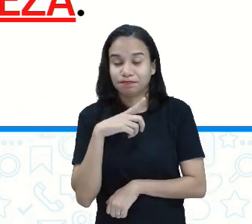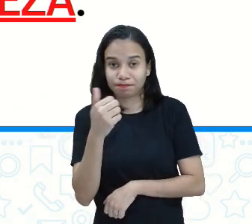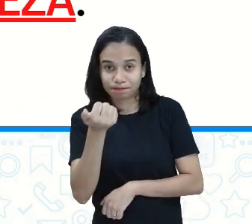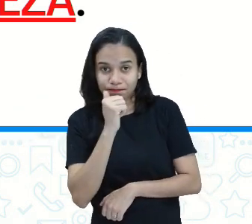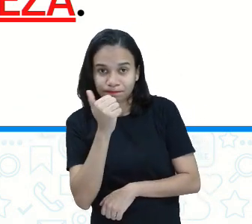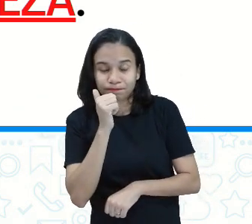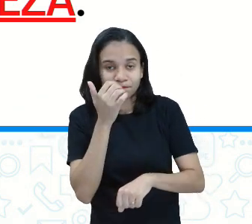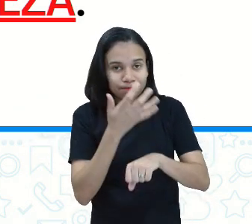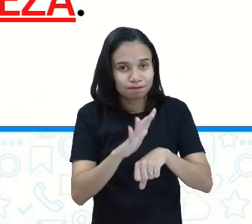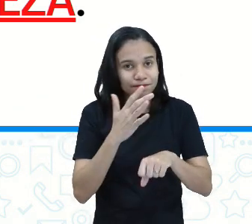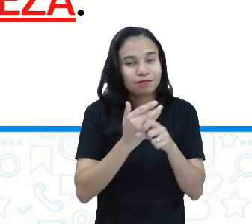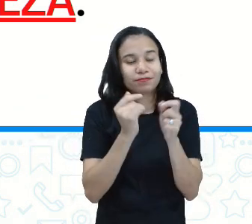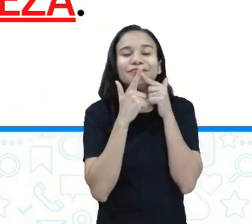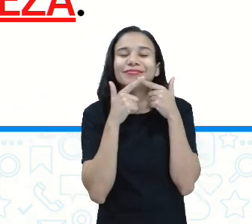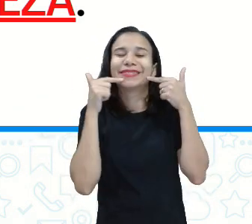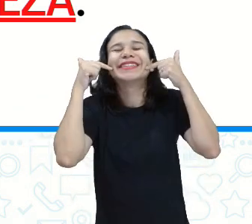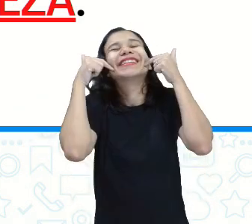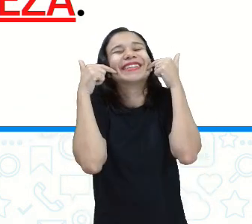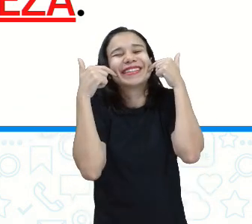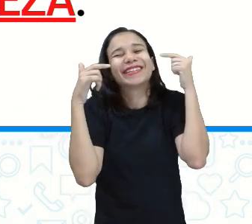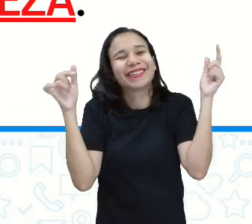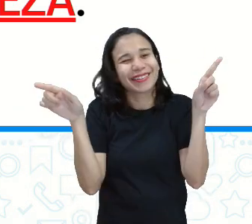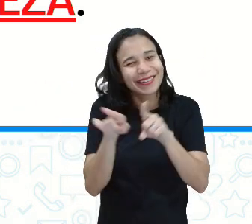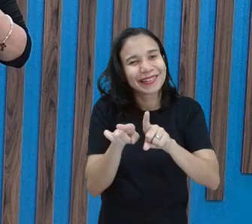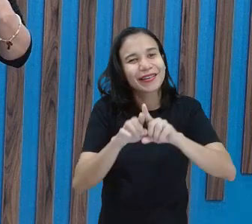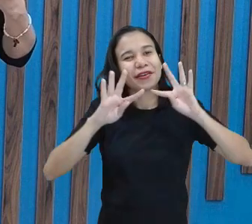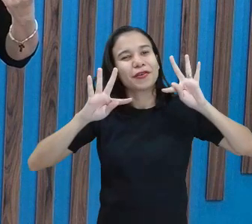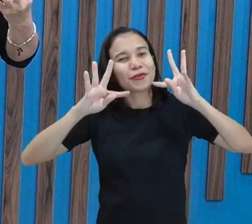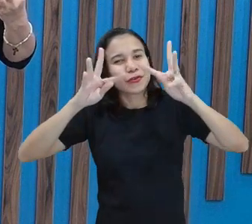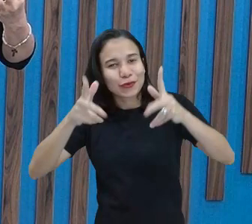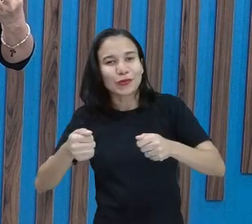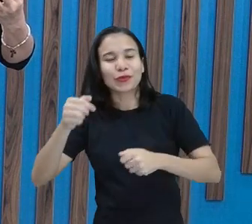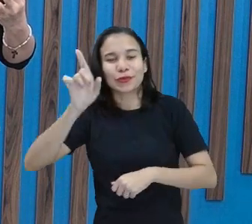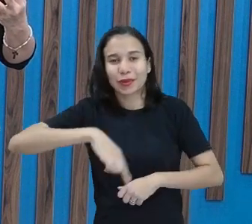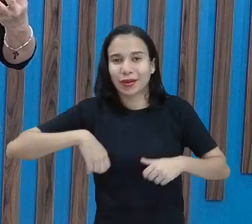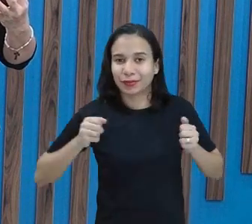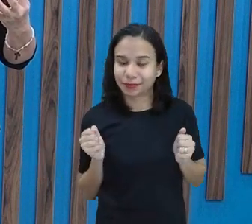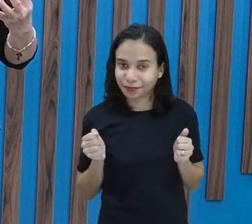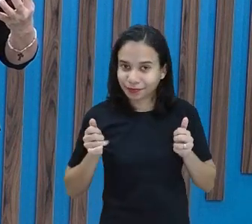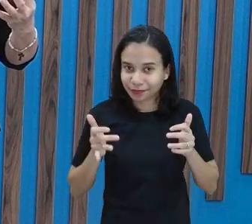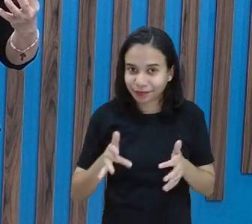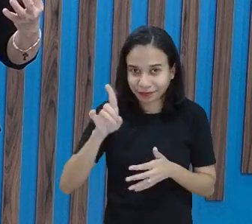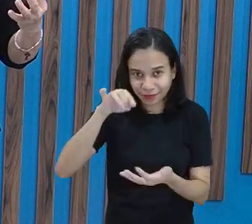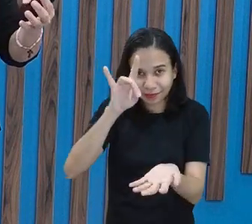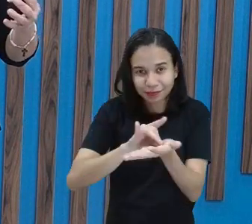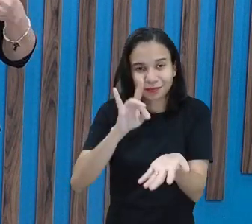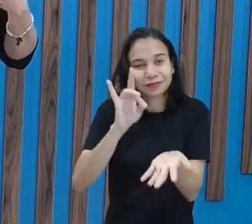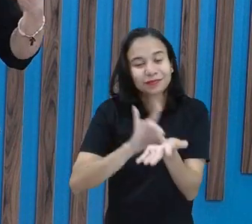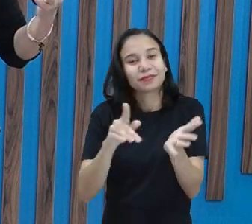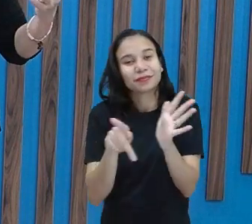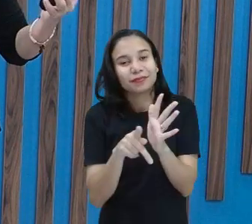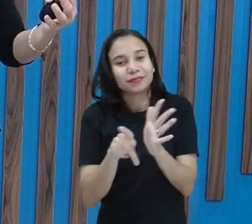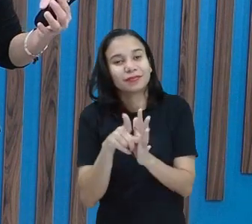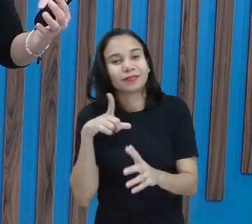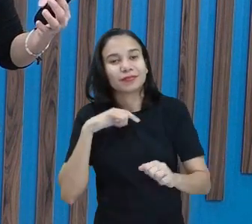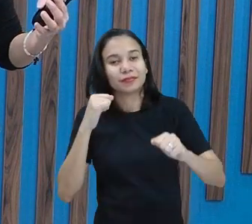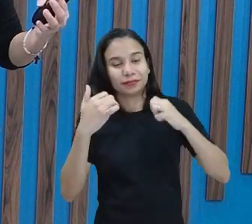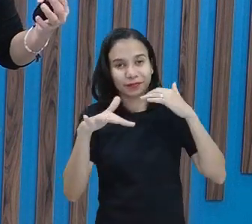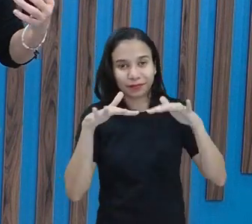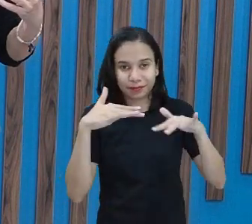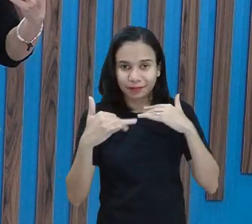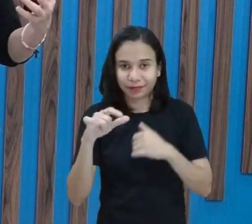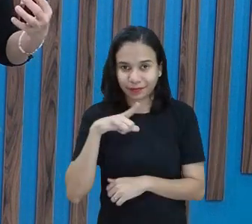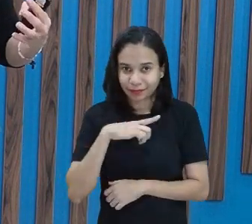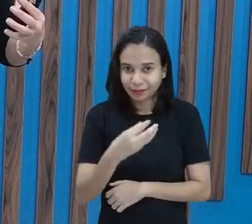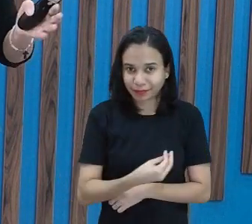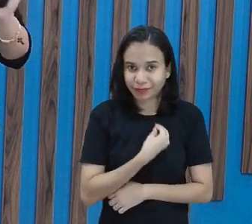beber, sorrir, tá? Tudo isso é uma ação, não é? Que você faz, tem algum movimento,